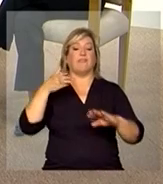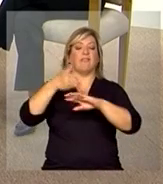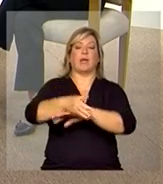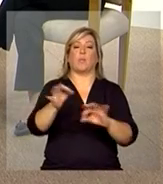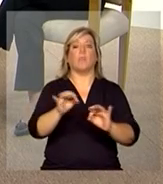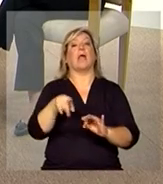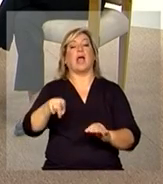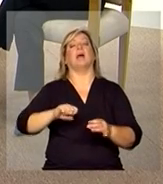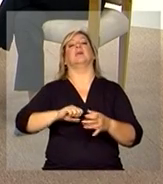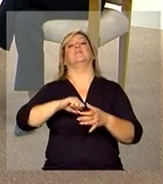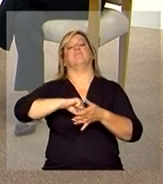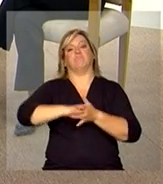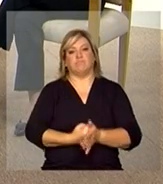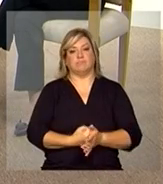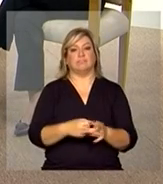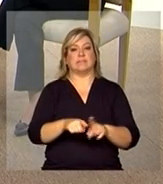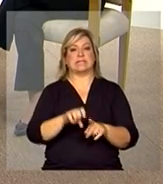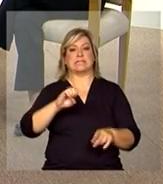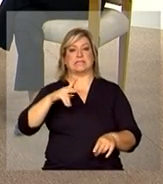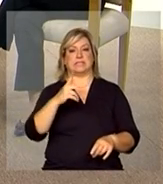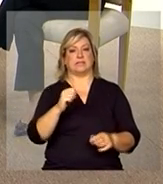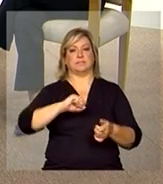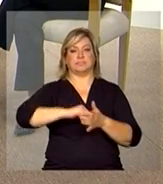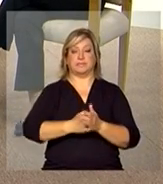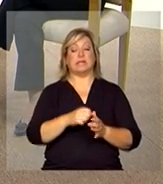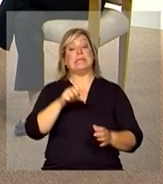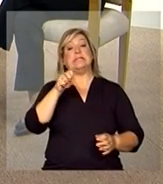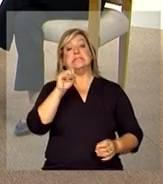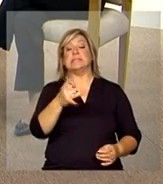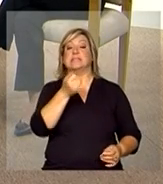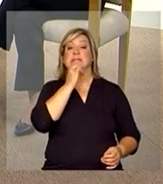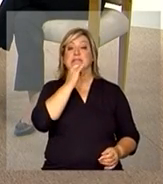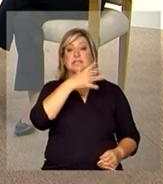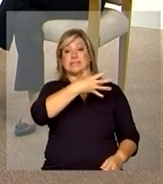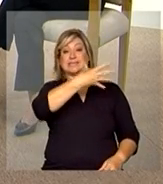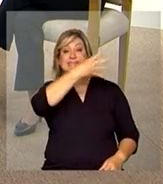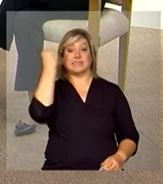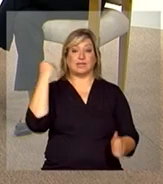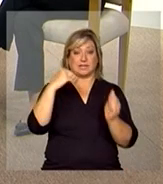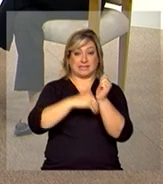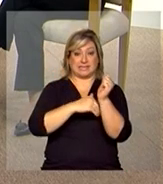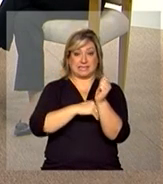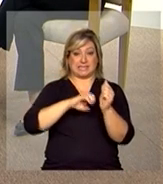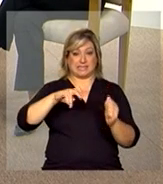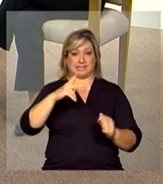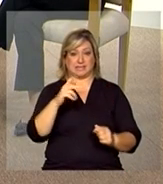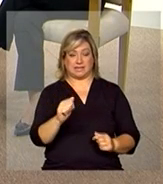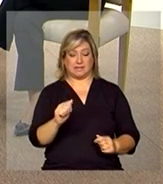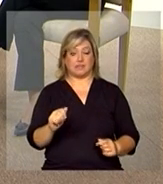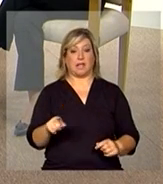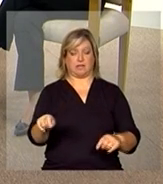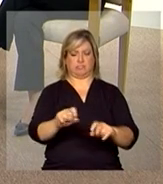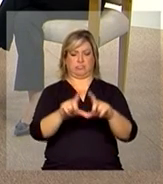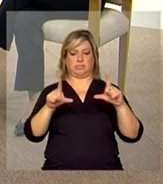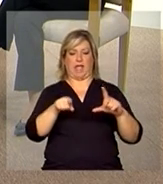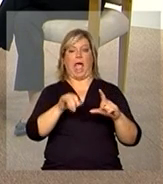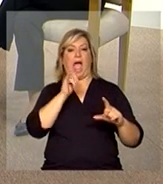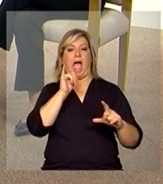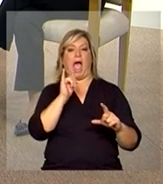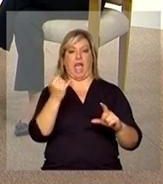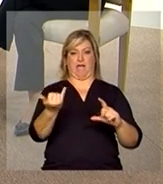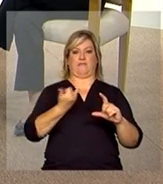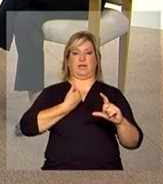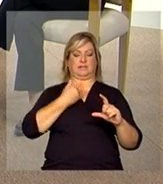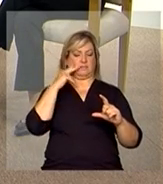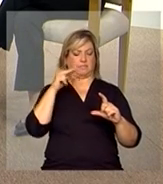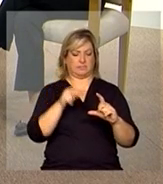bloqueia o usuário Caso eu esqueça a minha senha tentei digitar verifiquei credenciais incorretas eh o procedimento que a